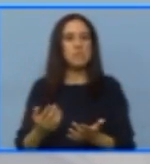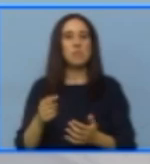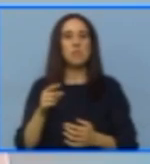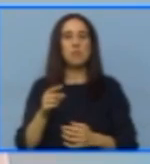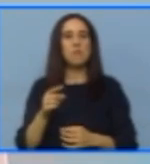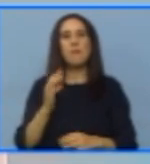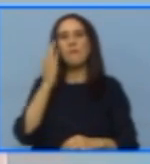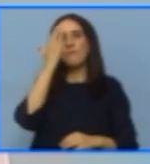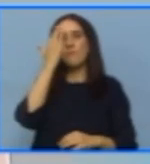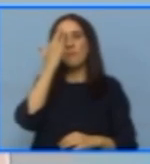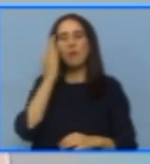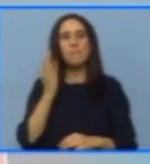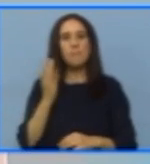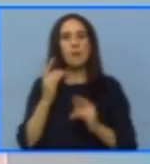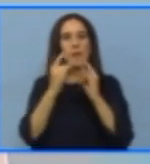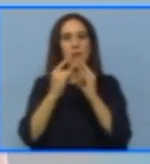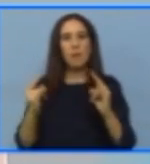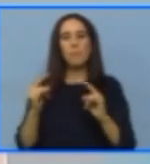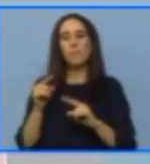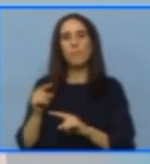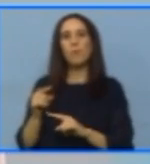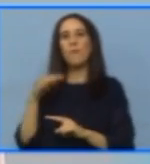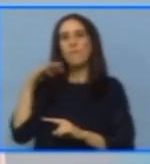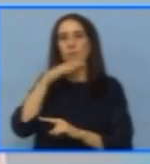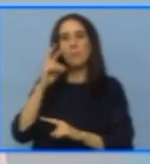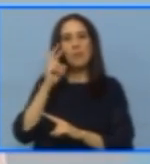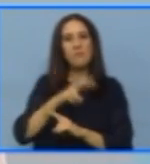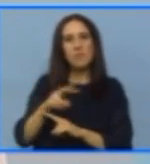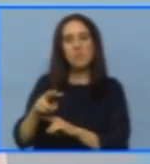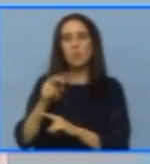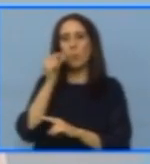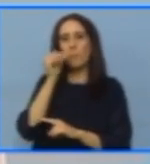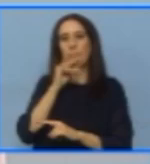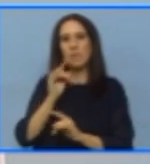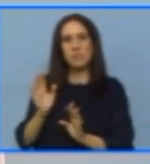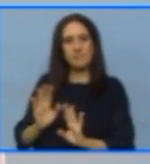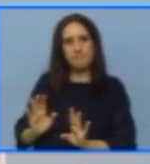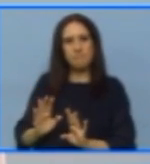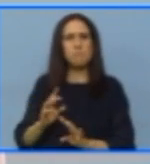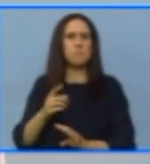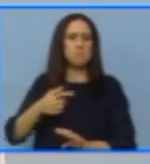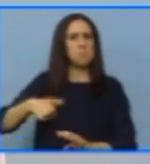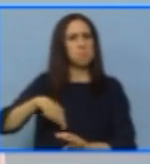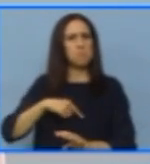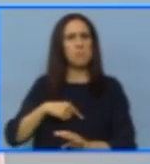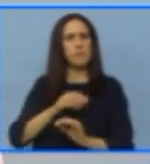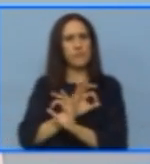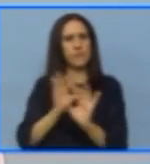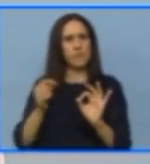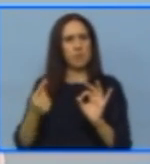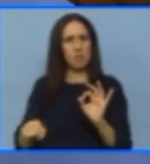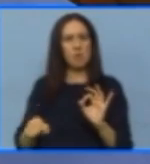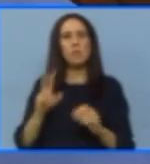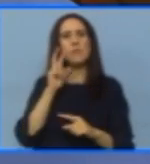estão previstas visitas a campo por parte dos familiares e dos pais. Obviamente que temos toda uma área protocolar também para